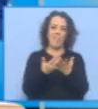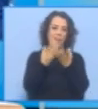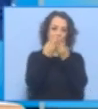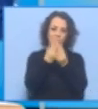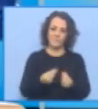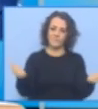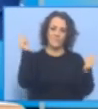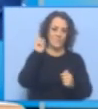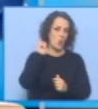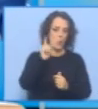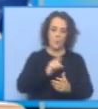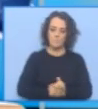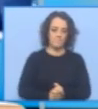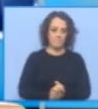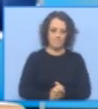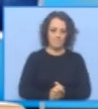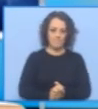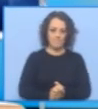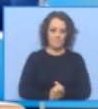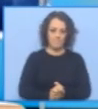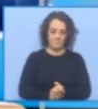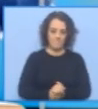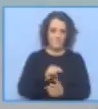valor. É